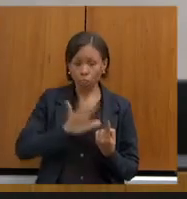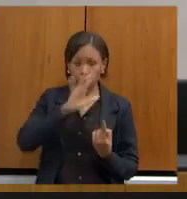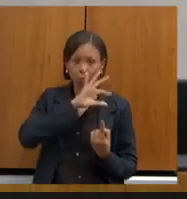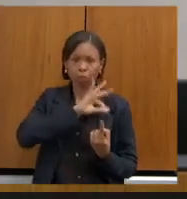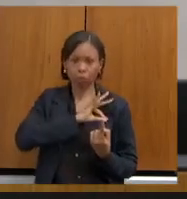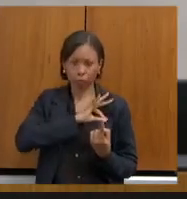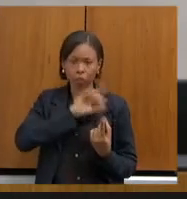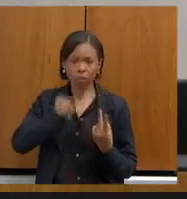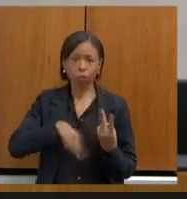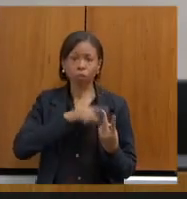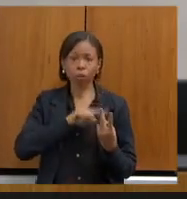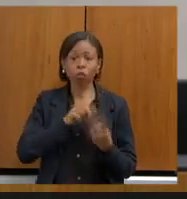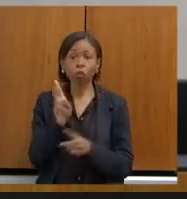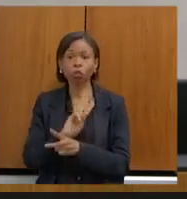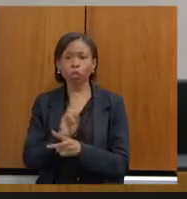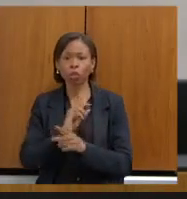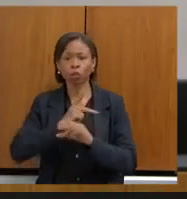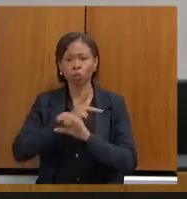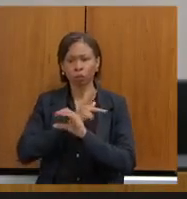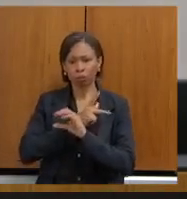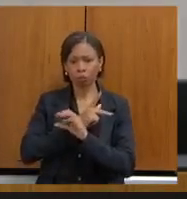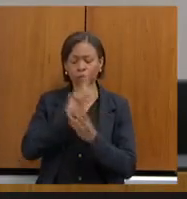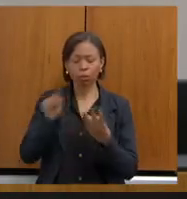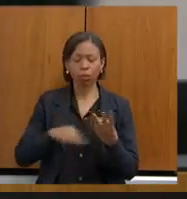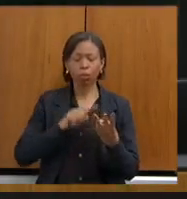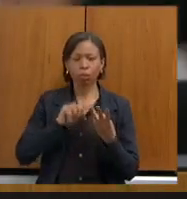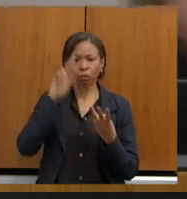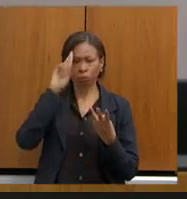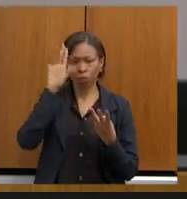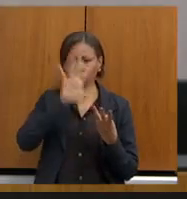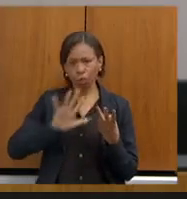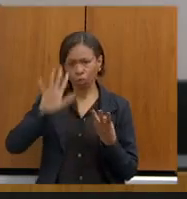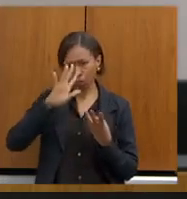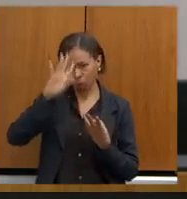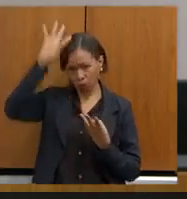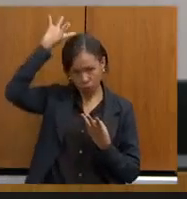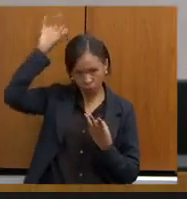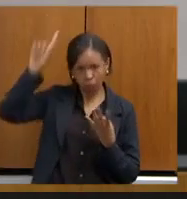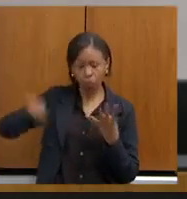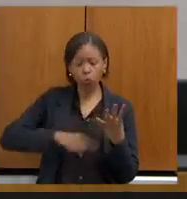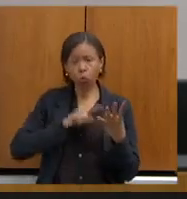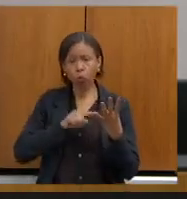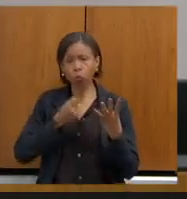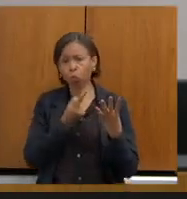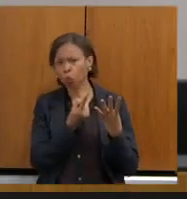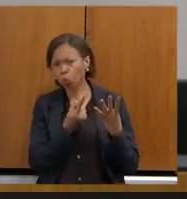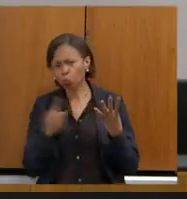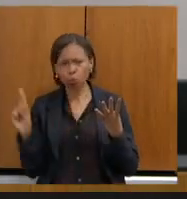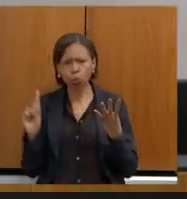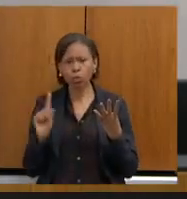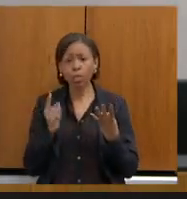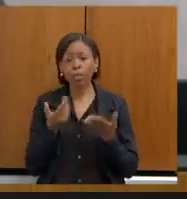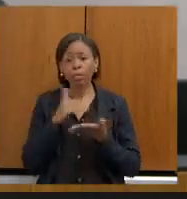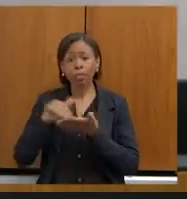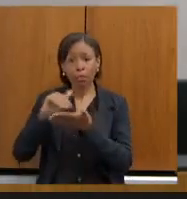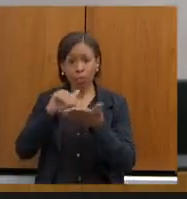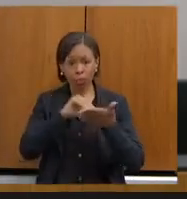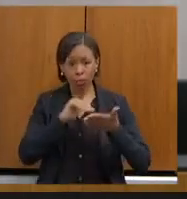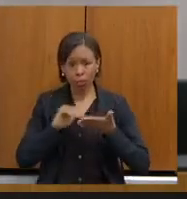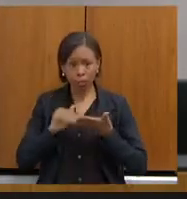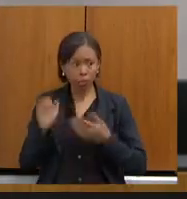Rodrigues depois o chefe da Polícia Civil depois o comandante do Corpo de Bombeiros Militar e por fim o secretário de estado de justiça e segurança